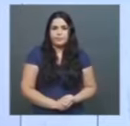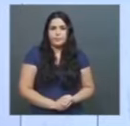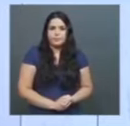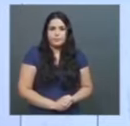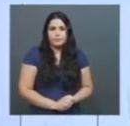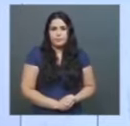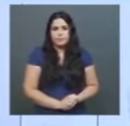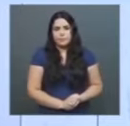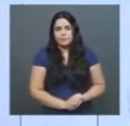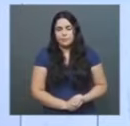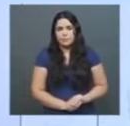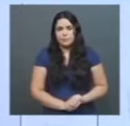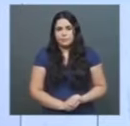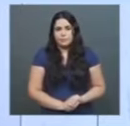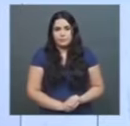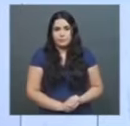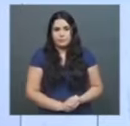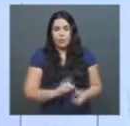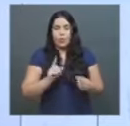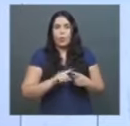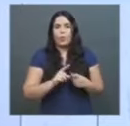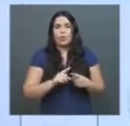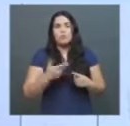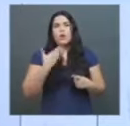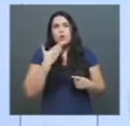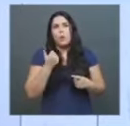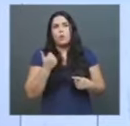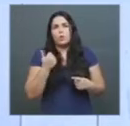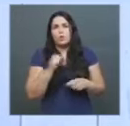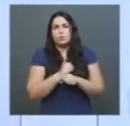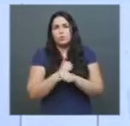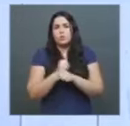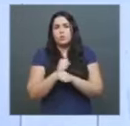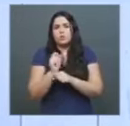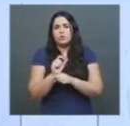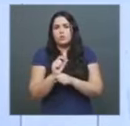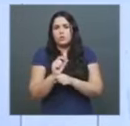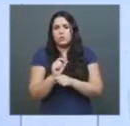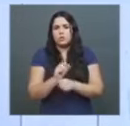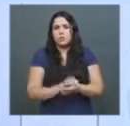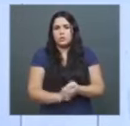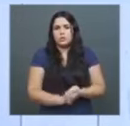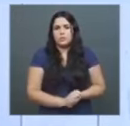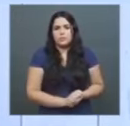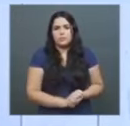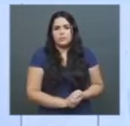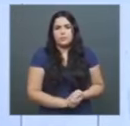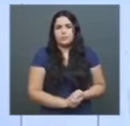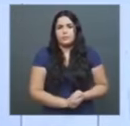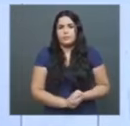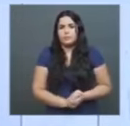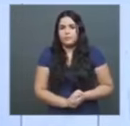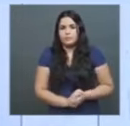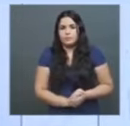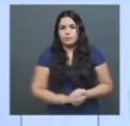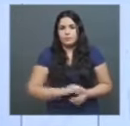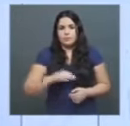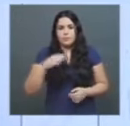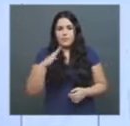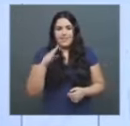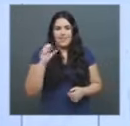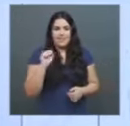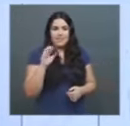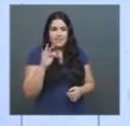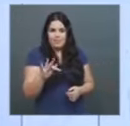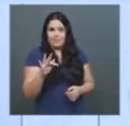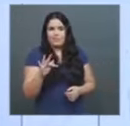Um dos programas que melhorou muito nos últimos anos a taxa de mortalidade infantil, por exemplo, foi o PSF, os